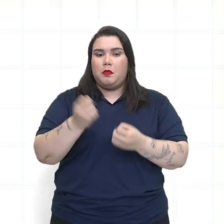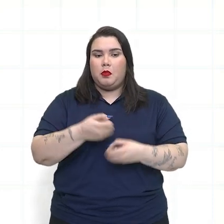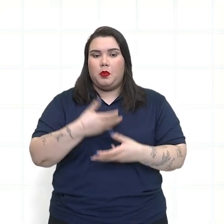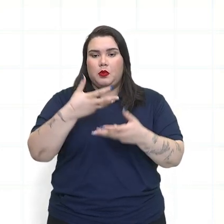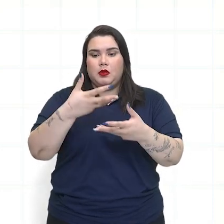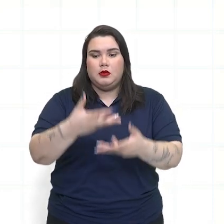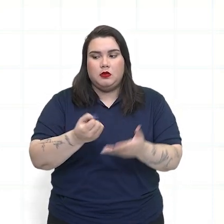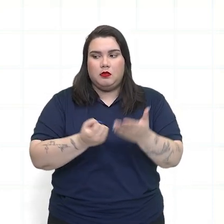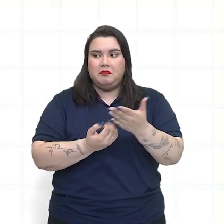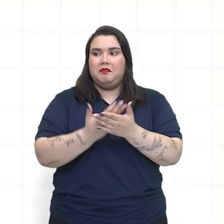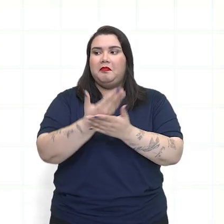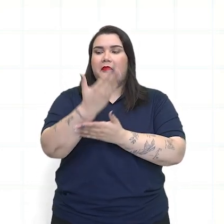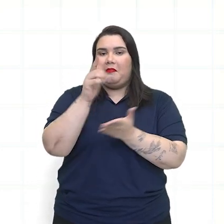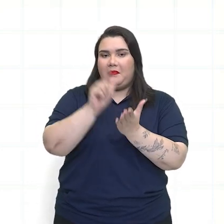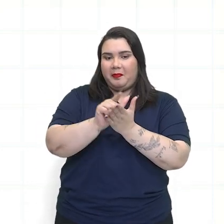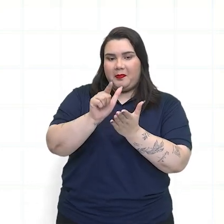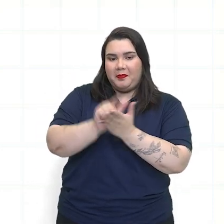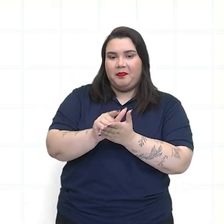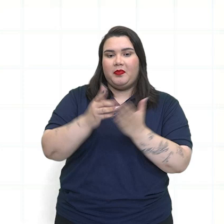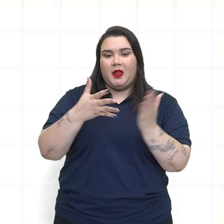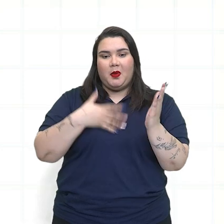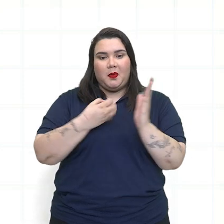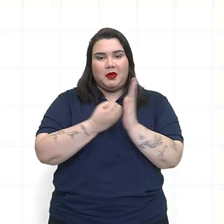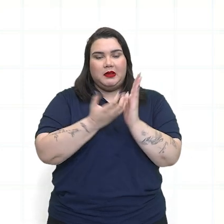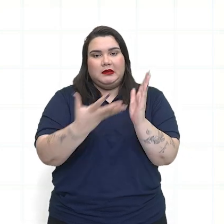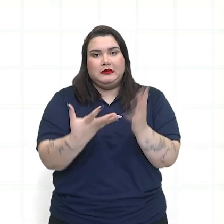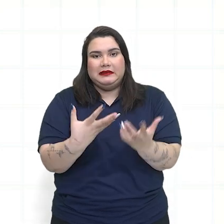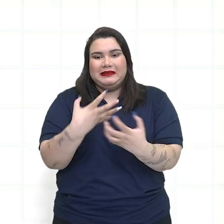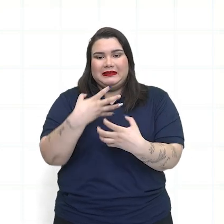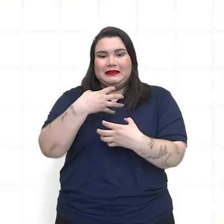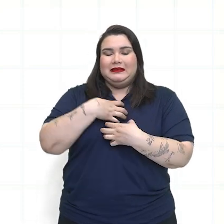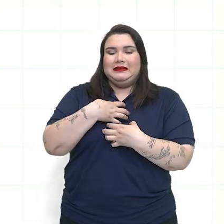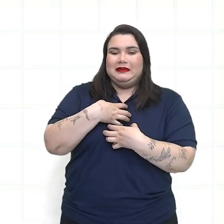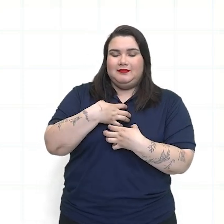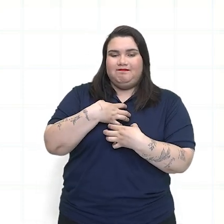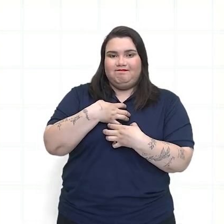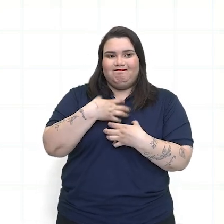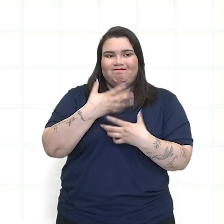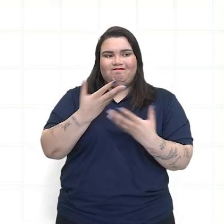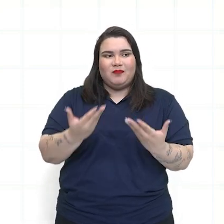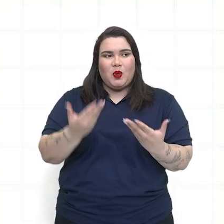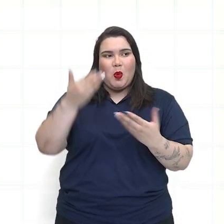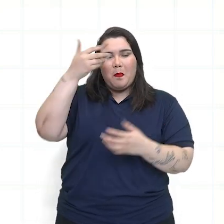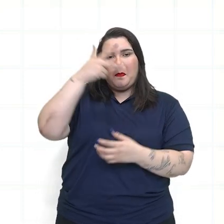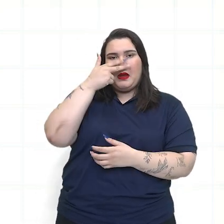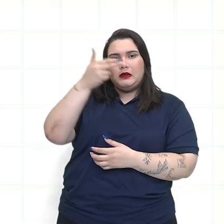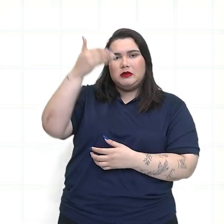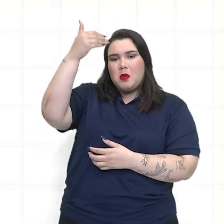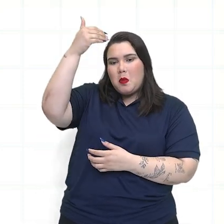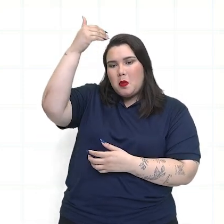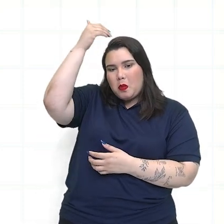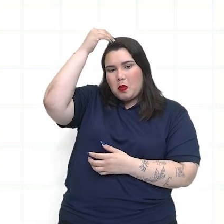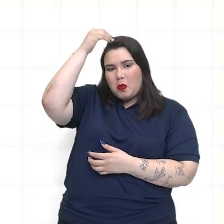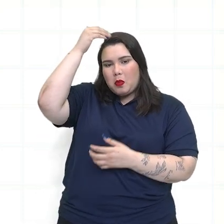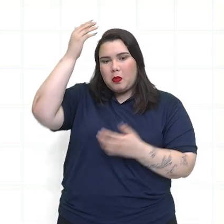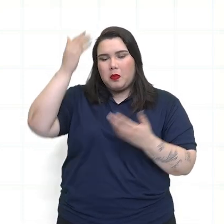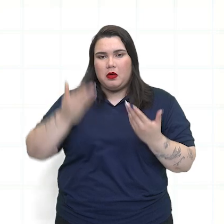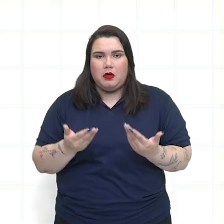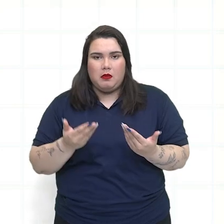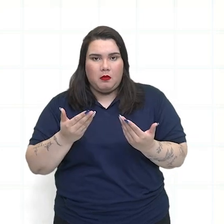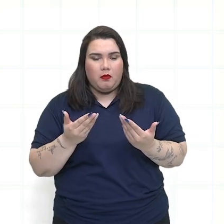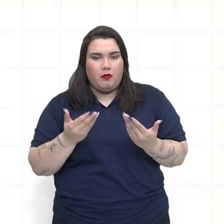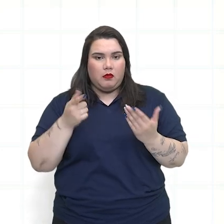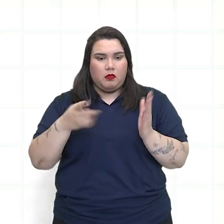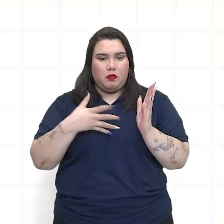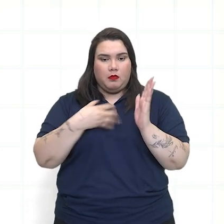impressos em papel, o eu lírico se sente culpado Quando ela está falando, o eu lírico está